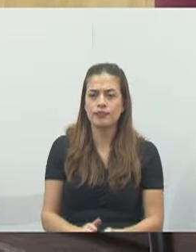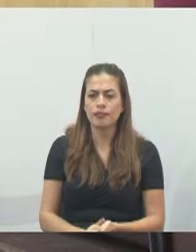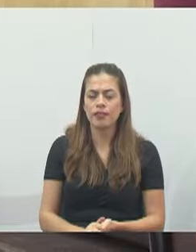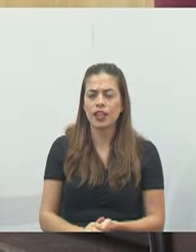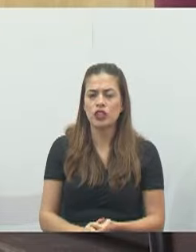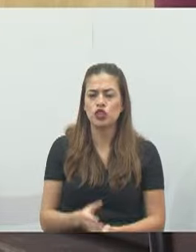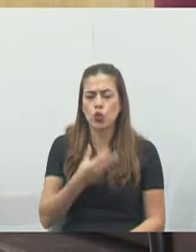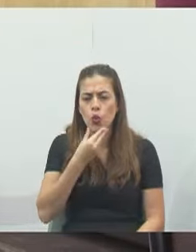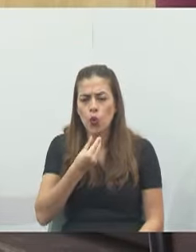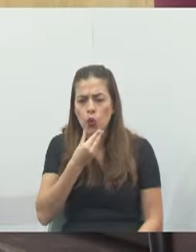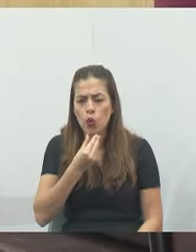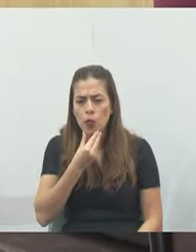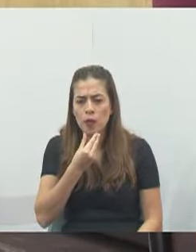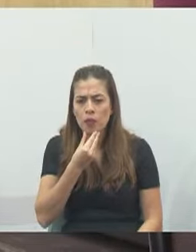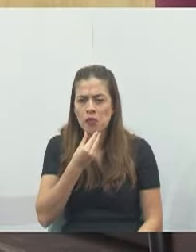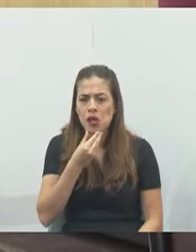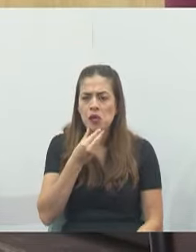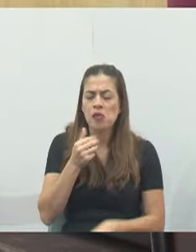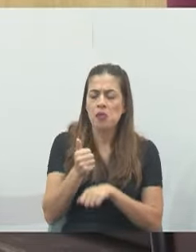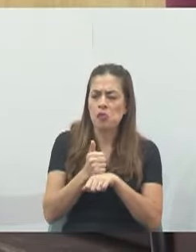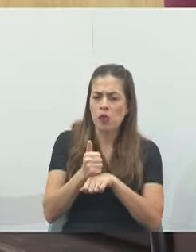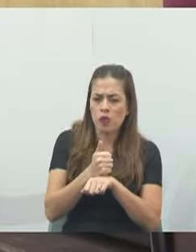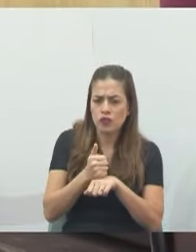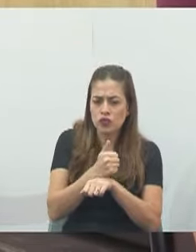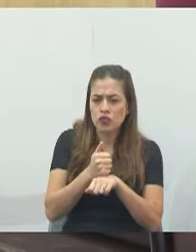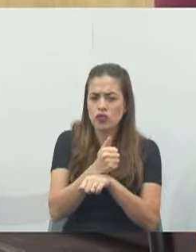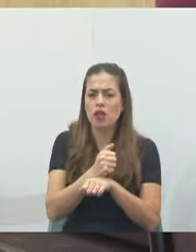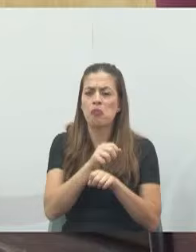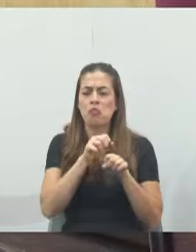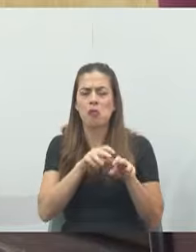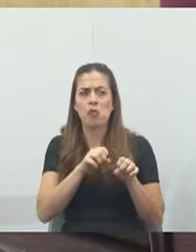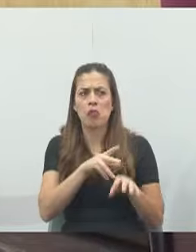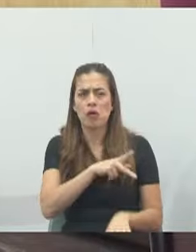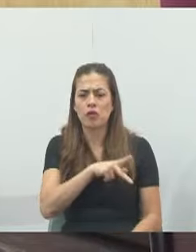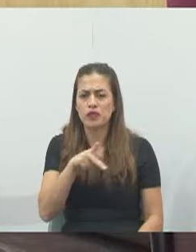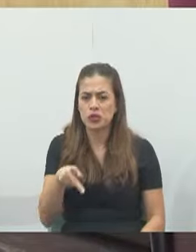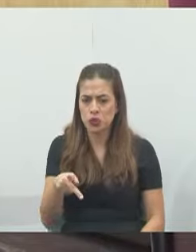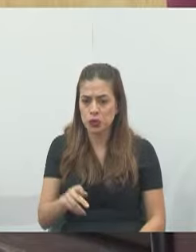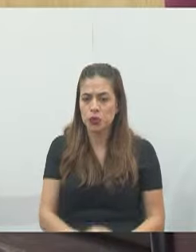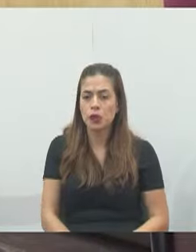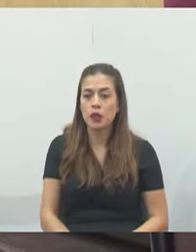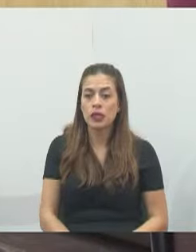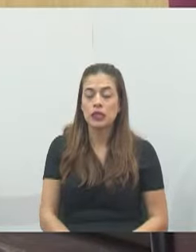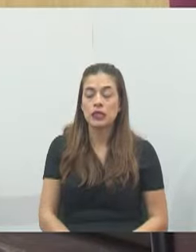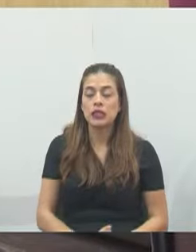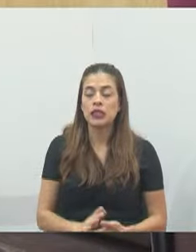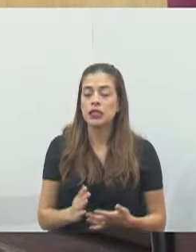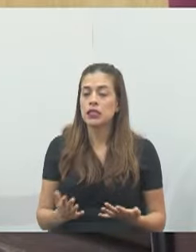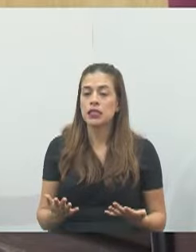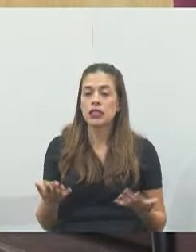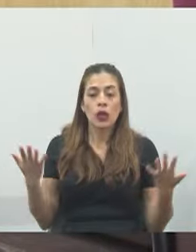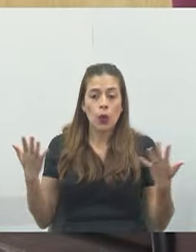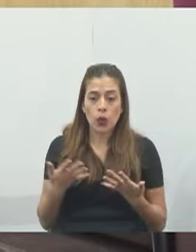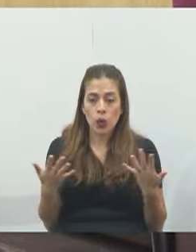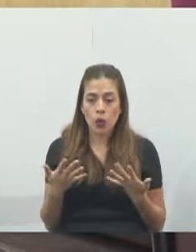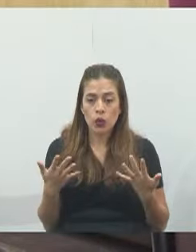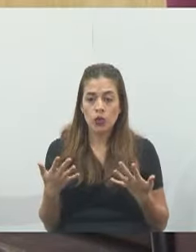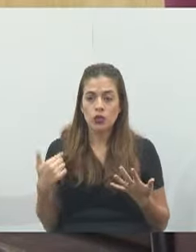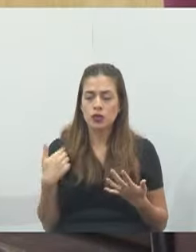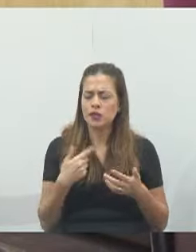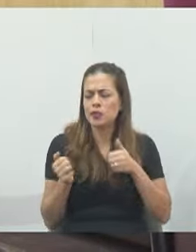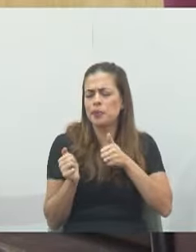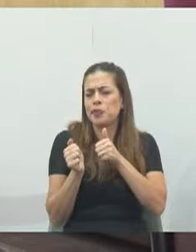de homem, de acadêmico, de profissional, de professor, enfim. E hoje a gente é